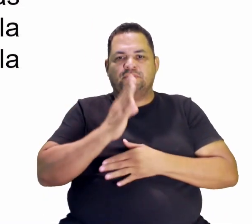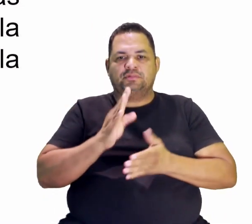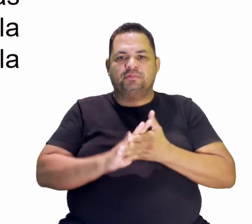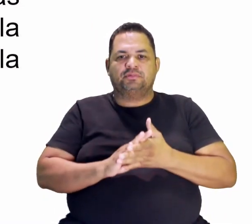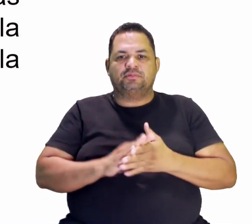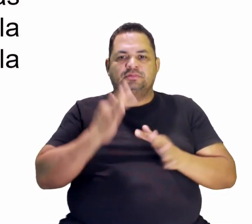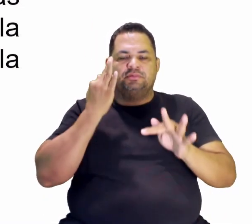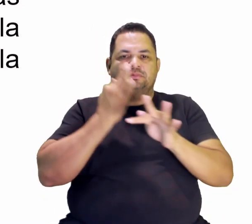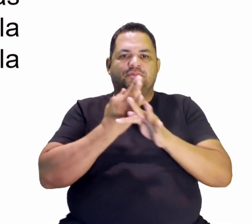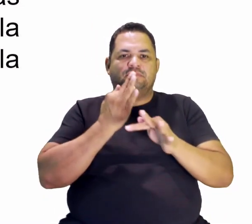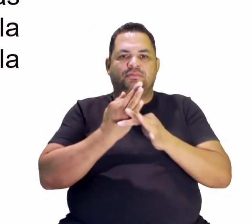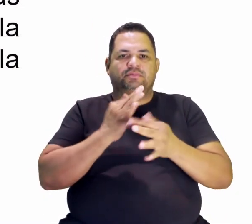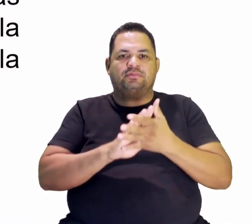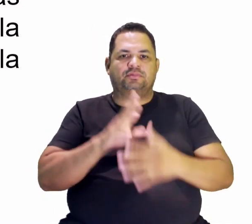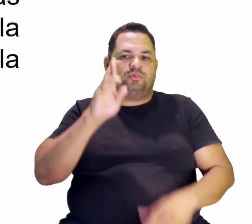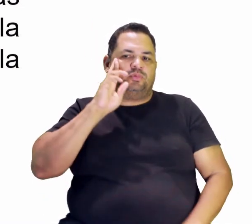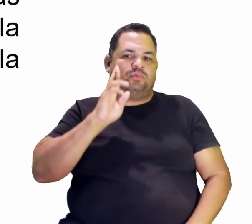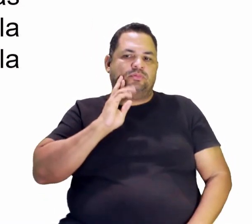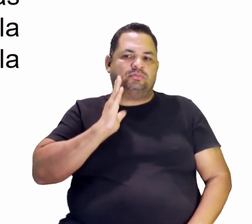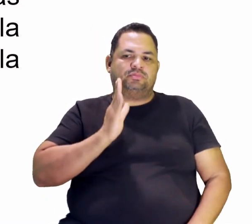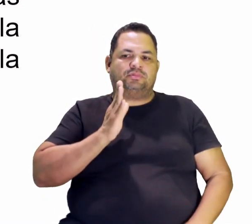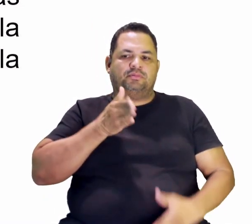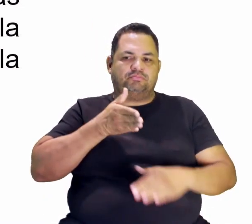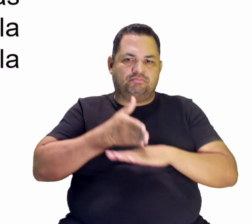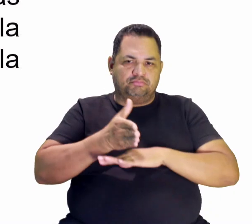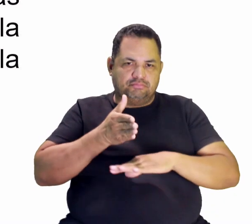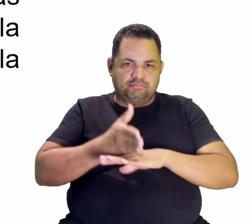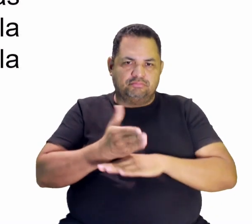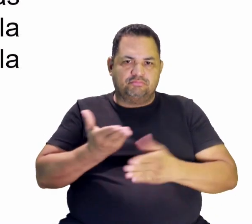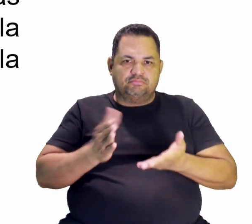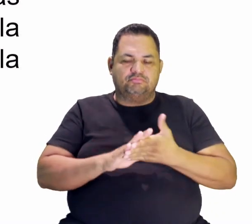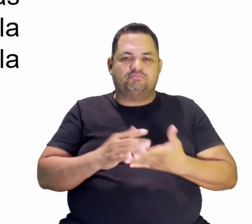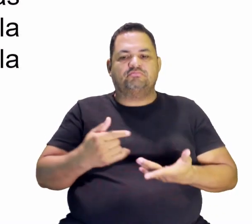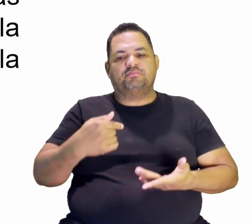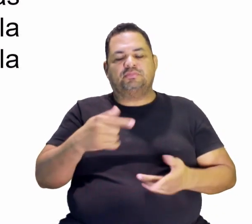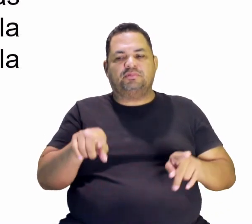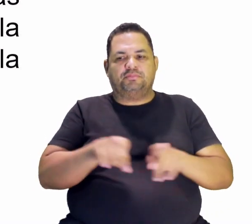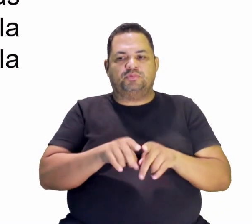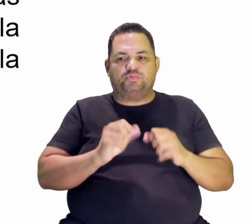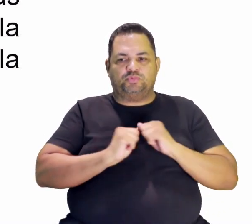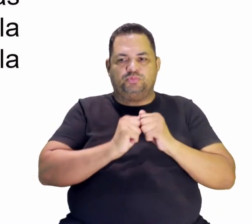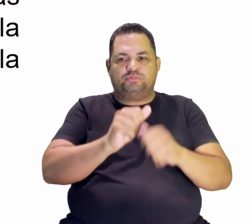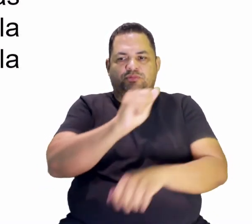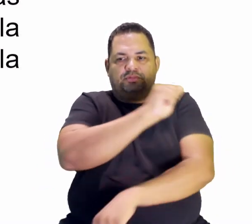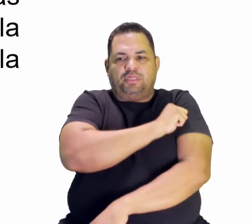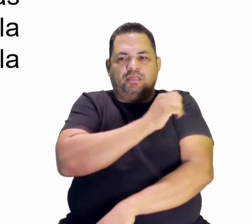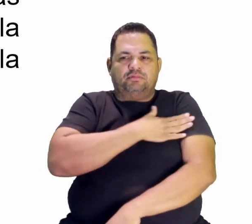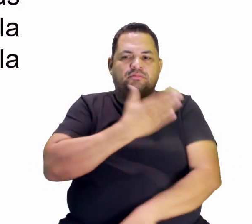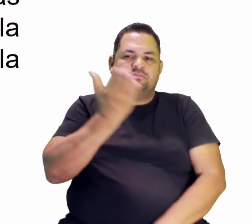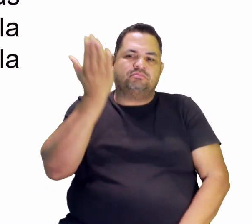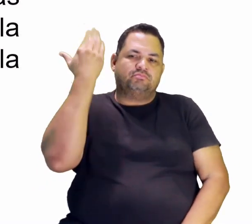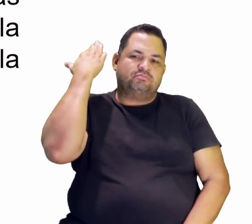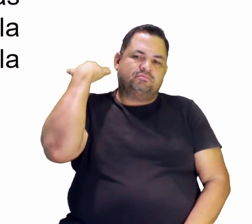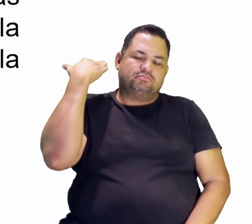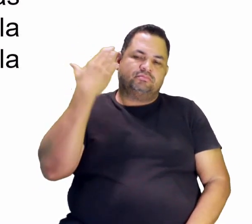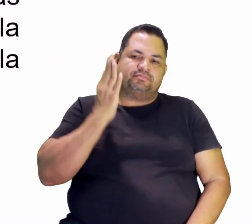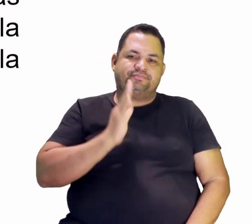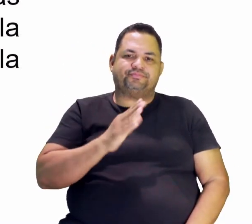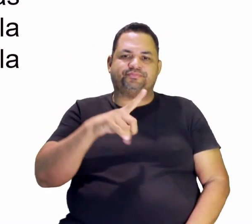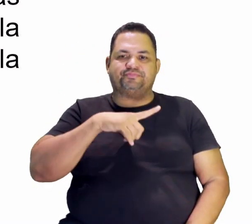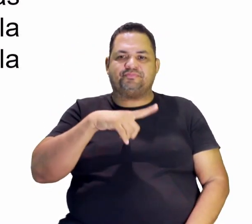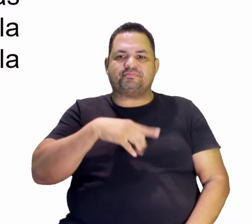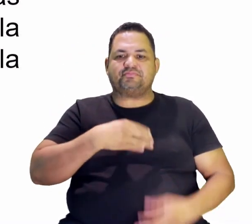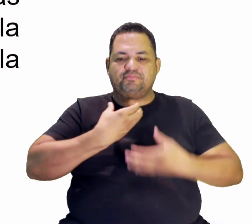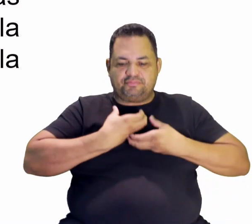todo ano, né? Rondônia aqui já participou, eu mesmo com alguns alunos, alguns anos atrás, já tive aí até medalha